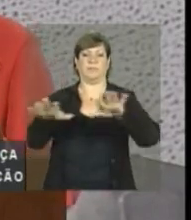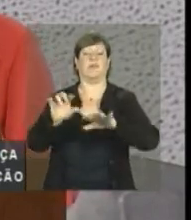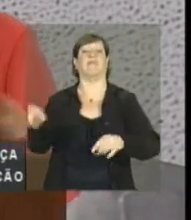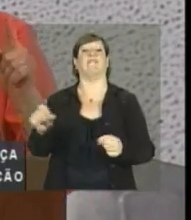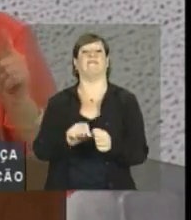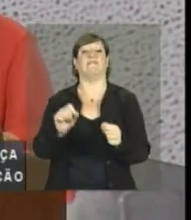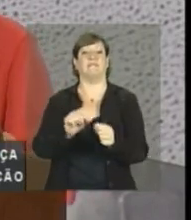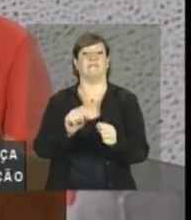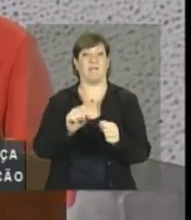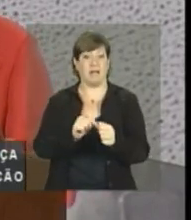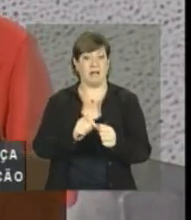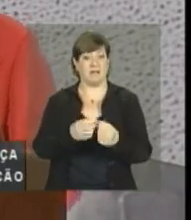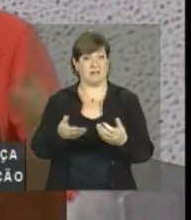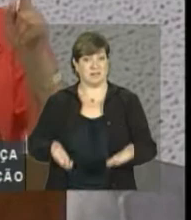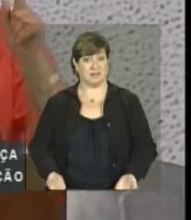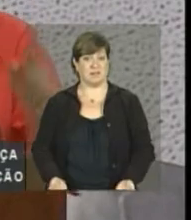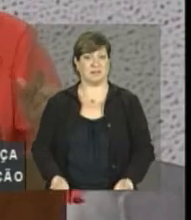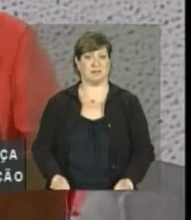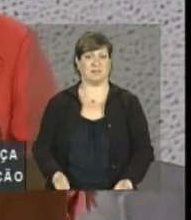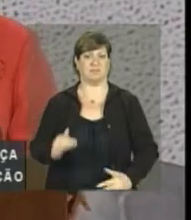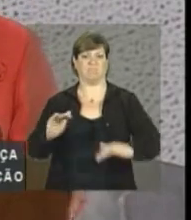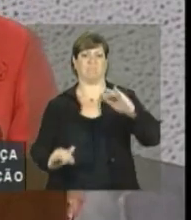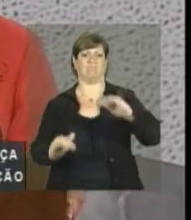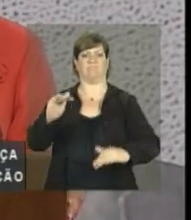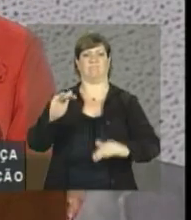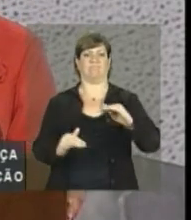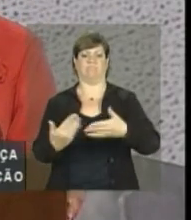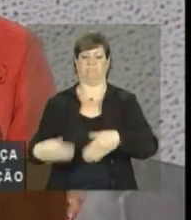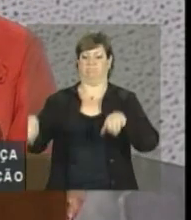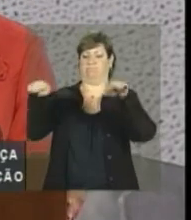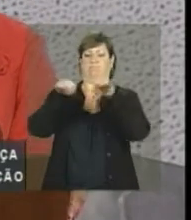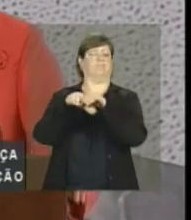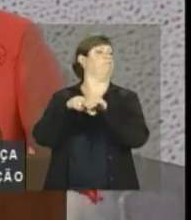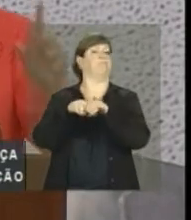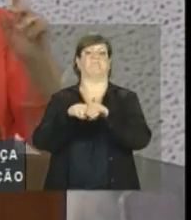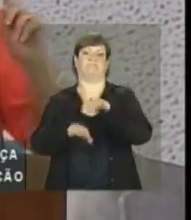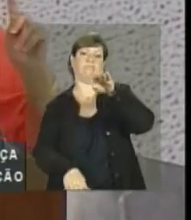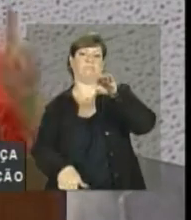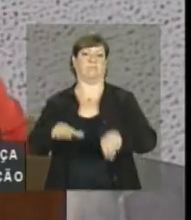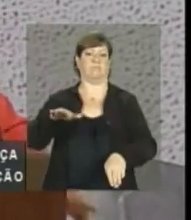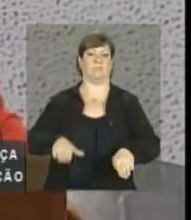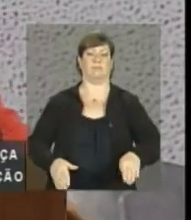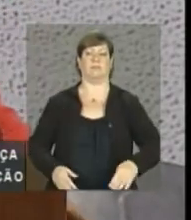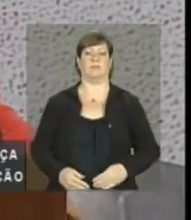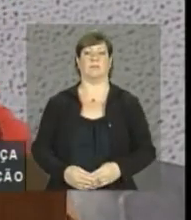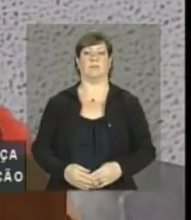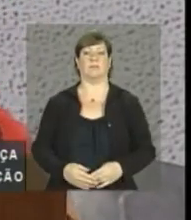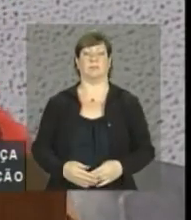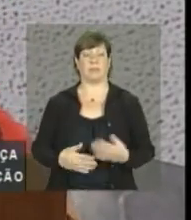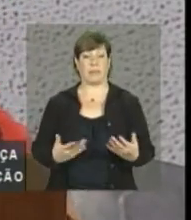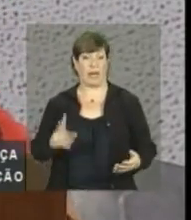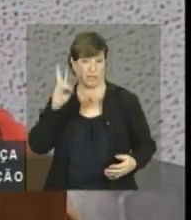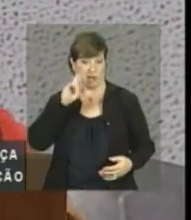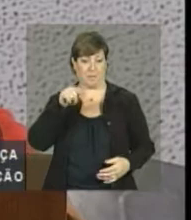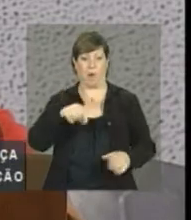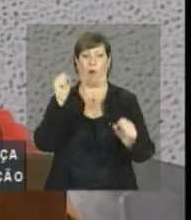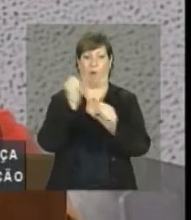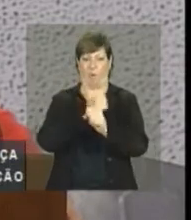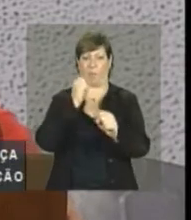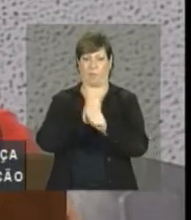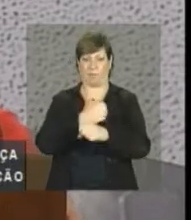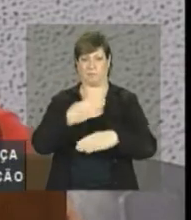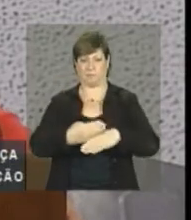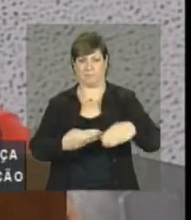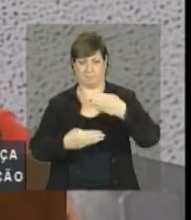cria condições desiguais de competição. No caso da construção civil, nós temos